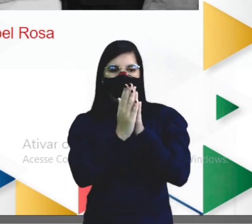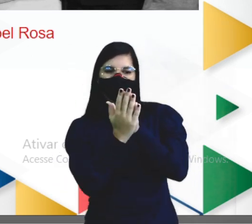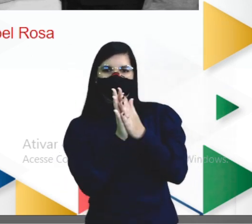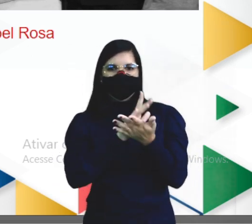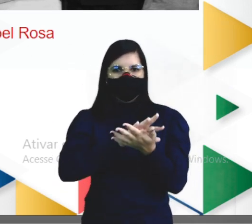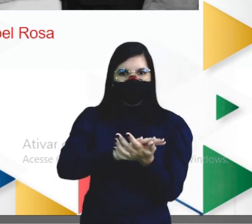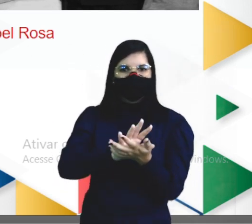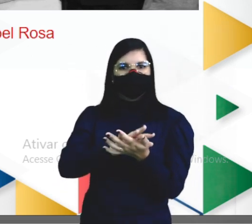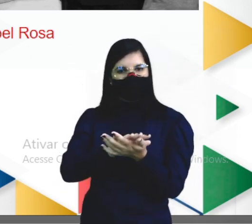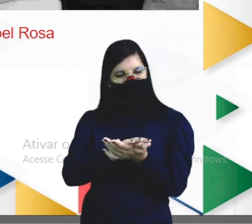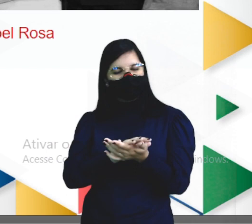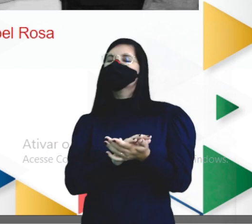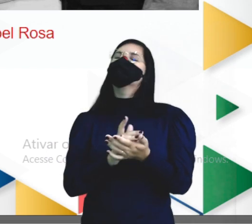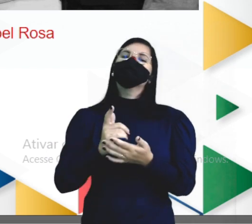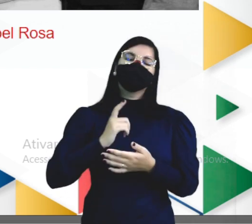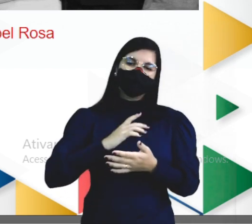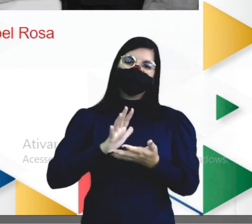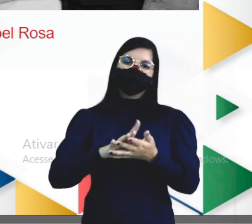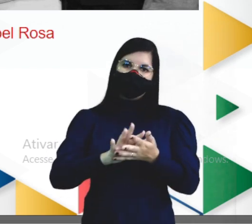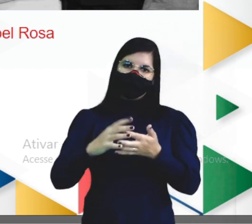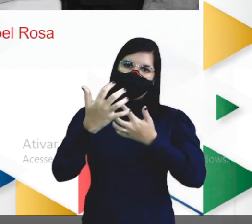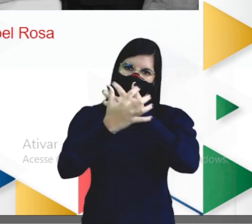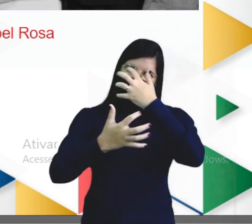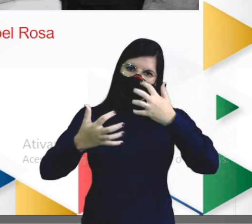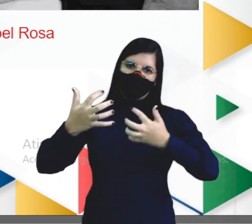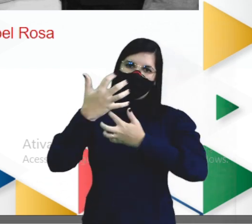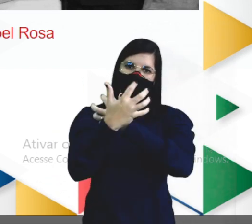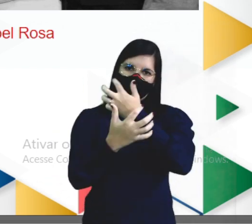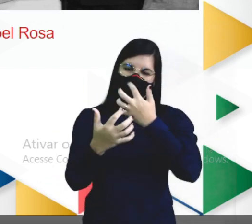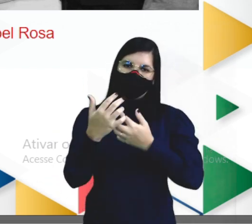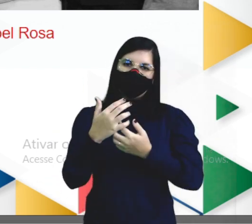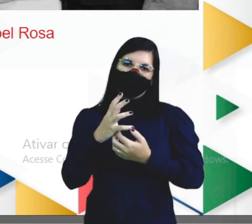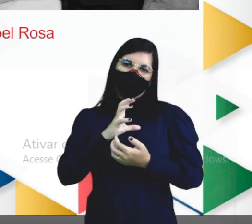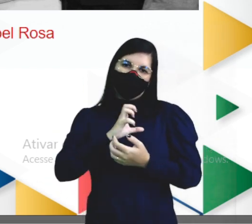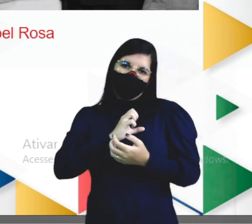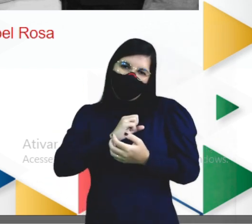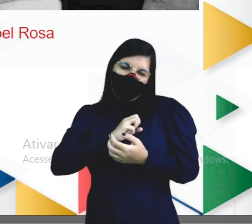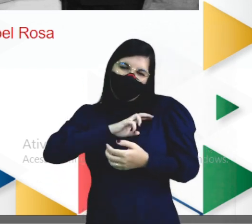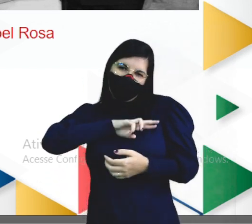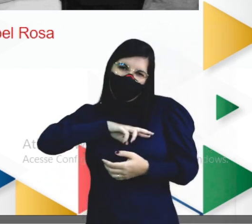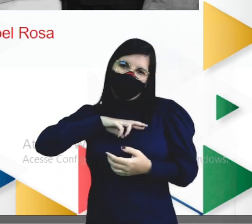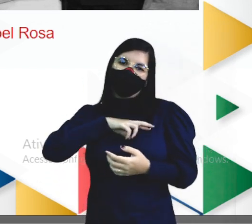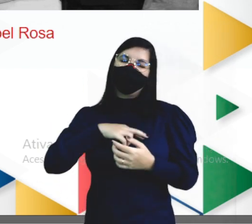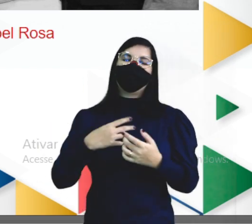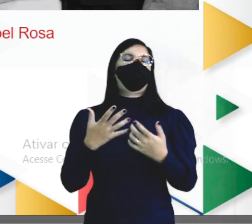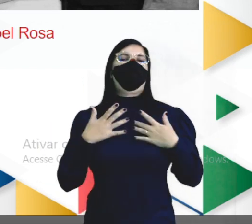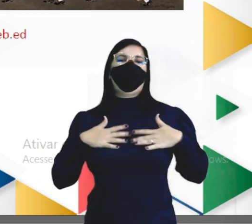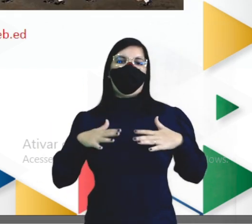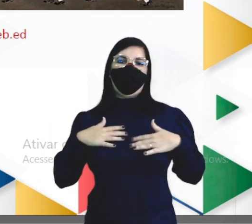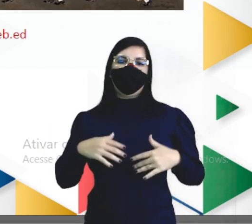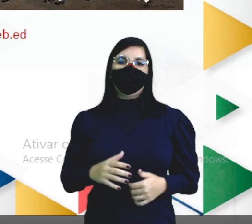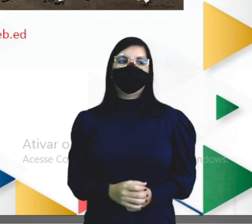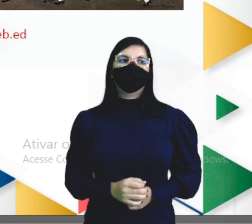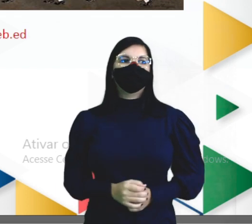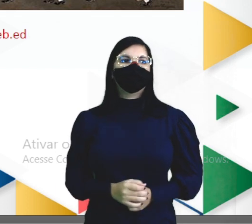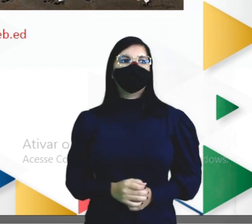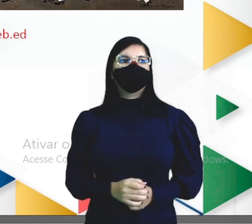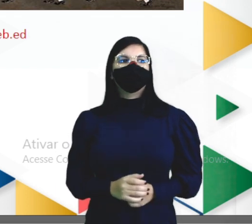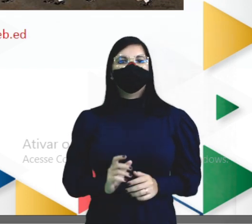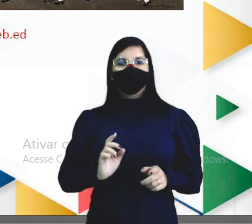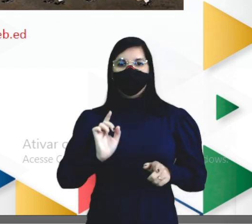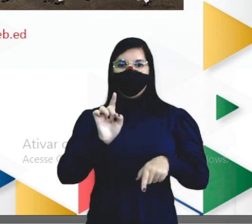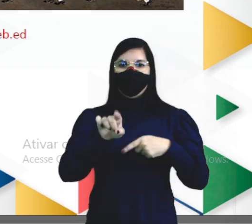Então, aí ele ficou conhecido como samba-canção, né? Que é aquele samba romântico e uma pegada mais lenta.